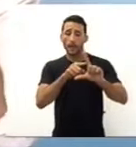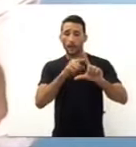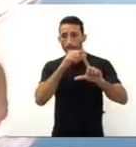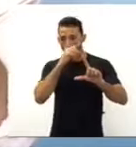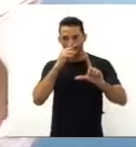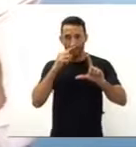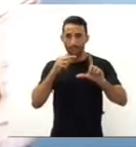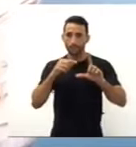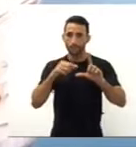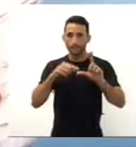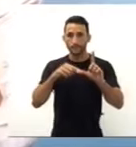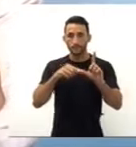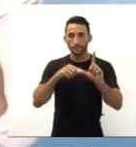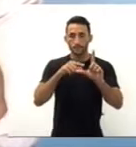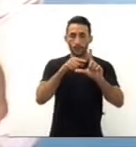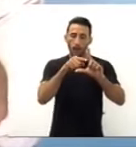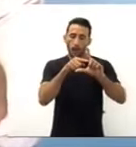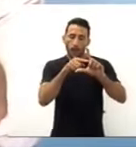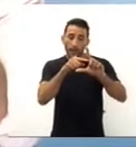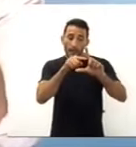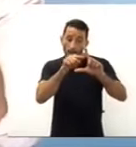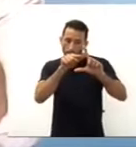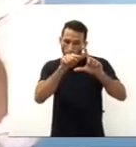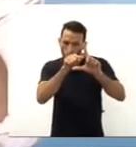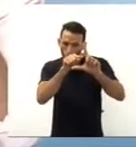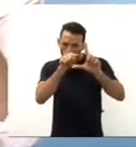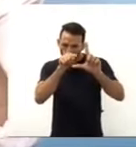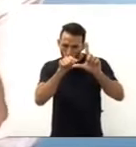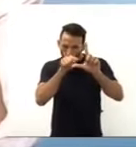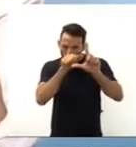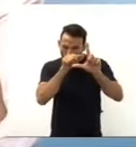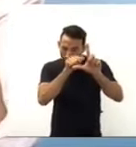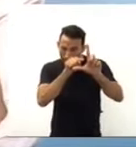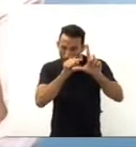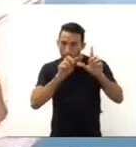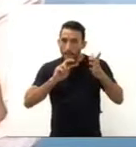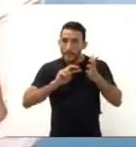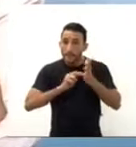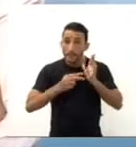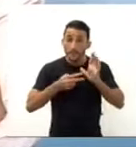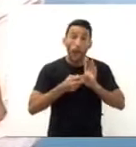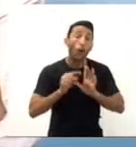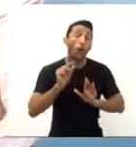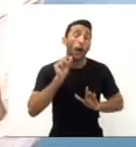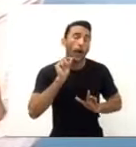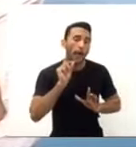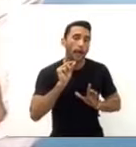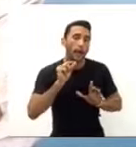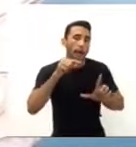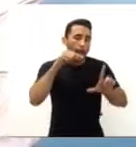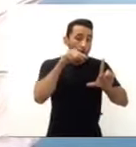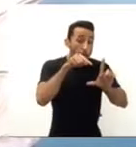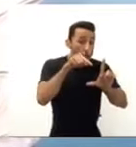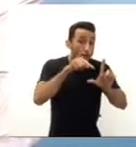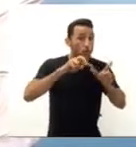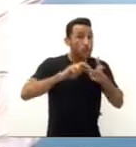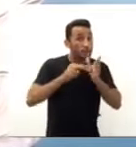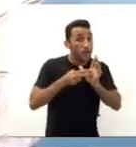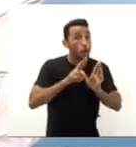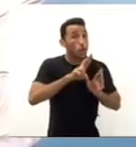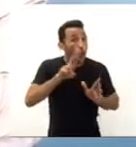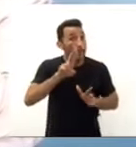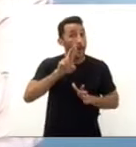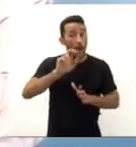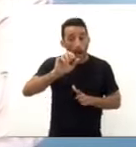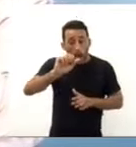nós utilizamos esse quadradinho aqui com esse pontinho, né, para identificar o ângulo reto, tá? Quando eu